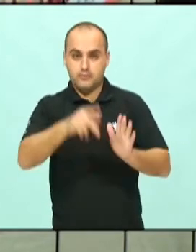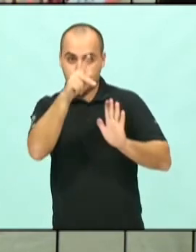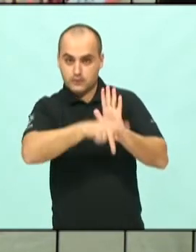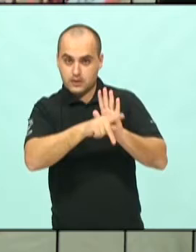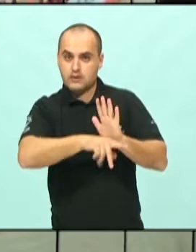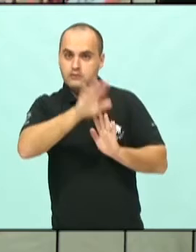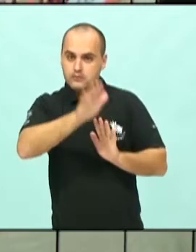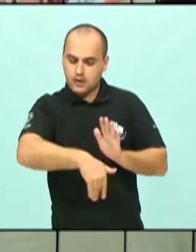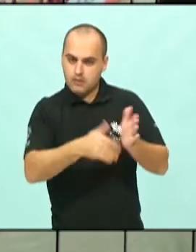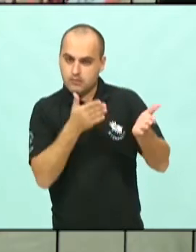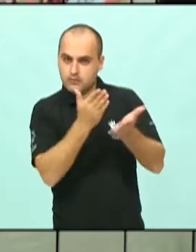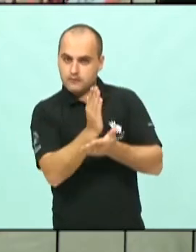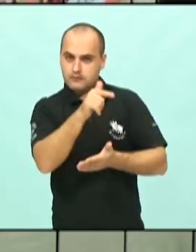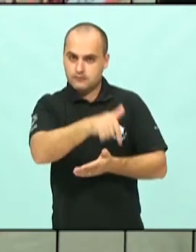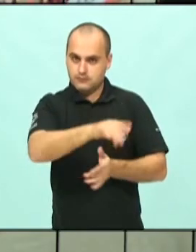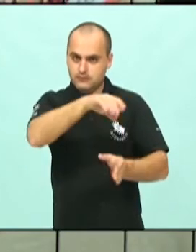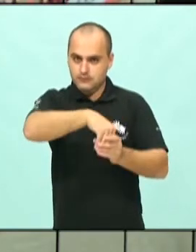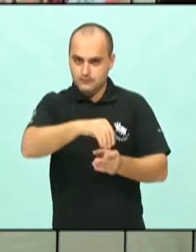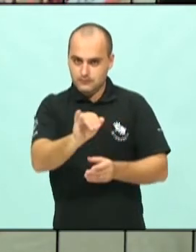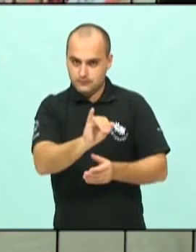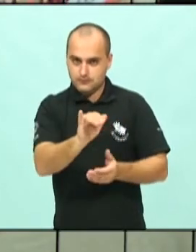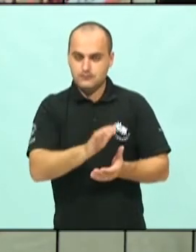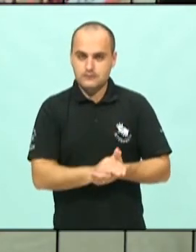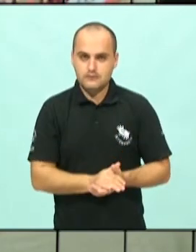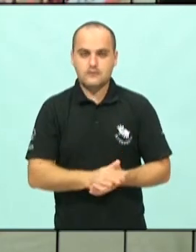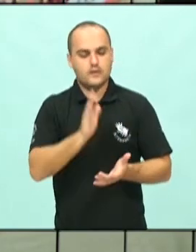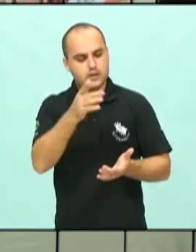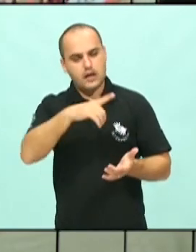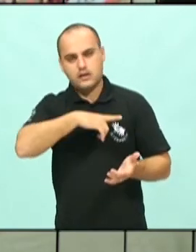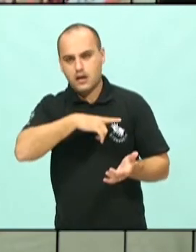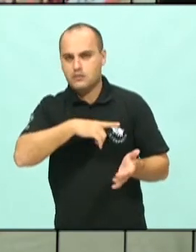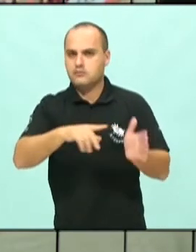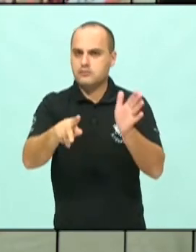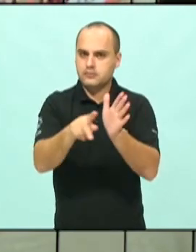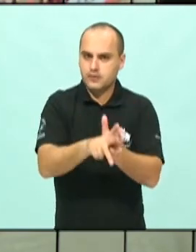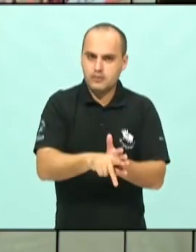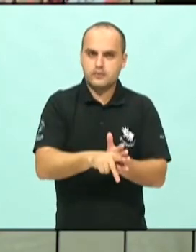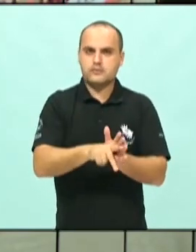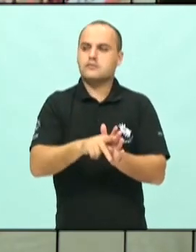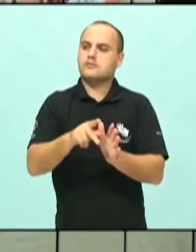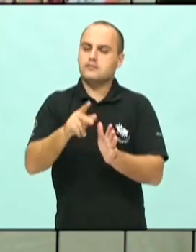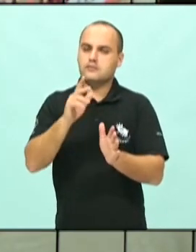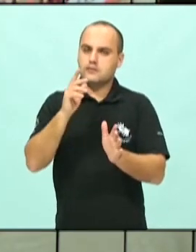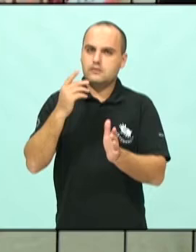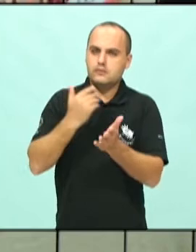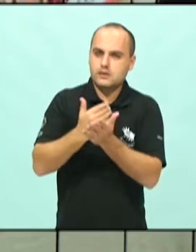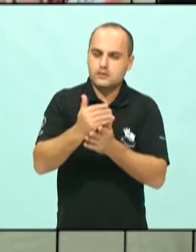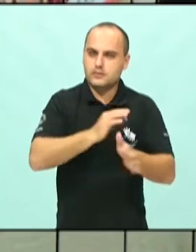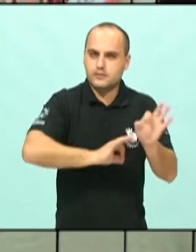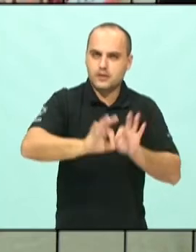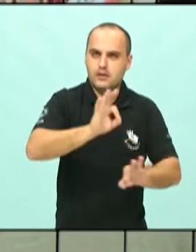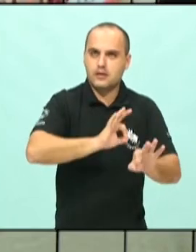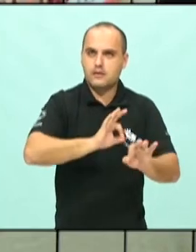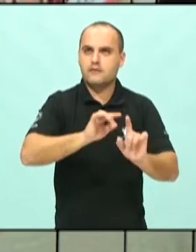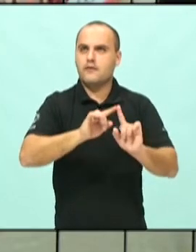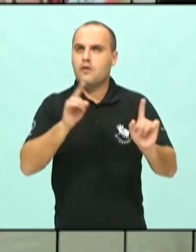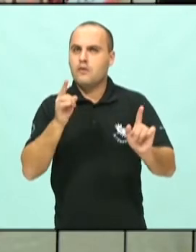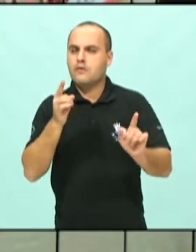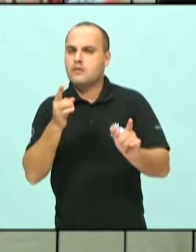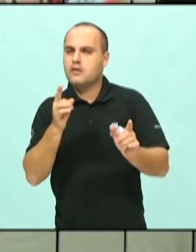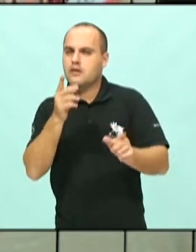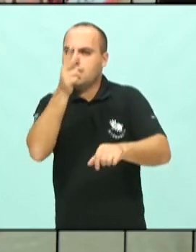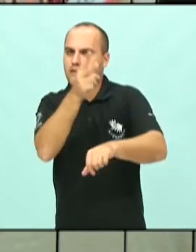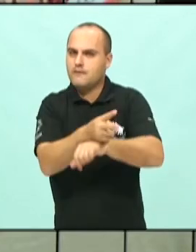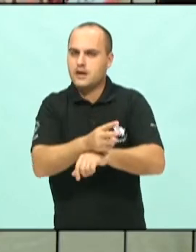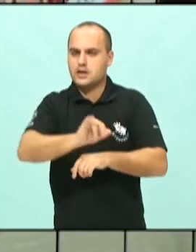Itajaí. Então, estou preparando o álbum, já estou com as pré-produções feitas e agora é entrar no estúdio e gravar. A previsão é gravar em julho